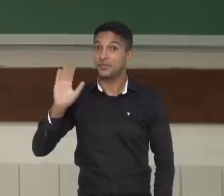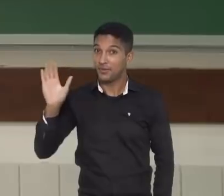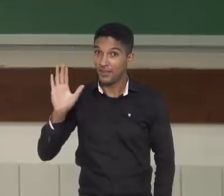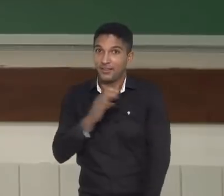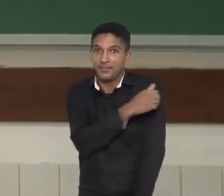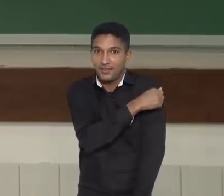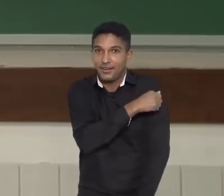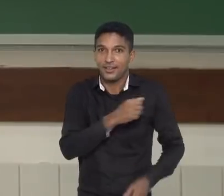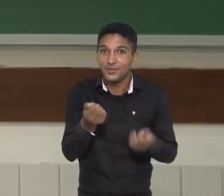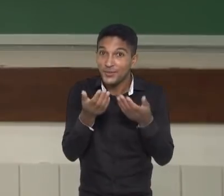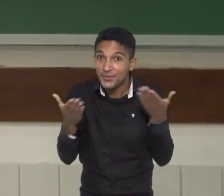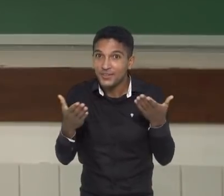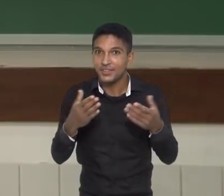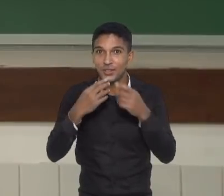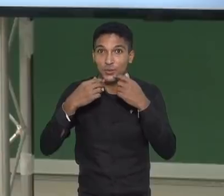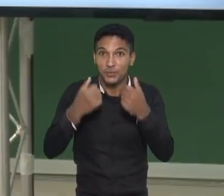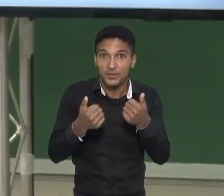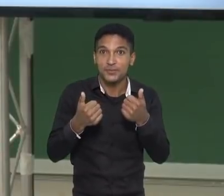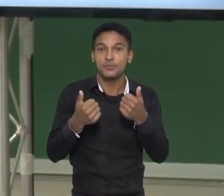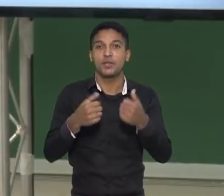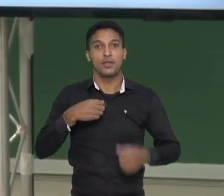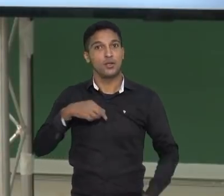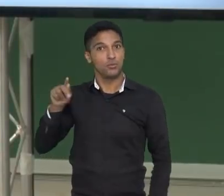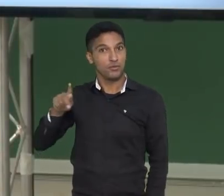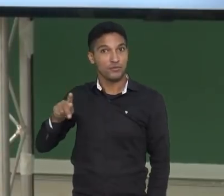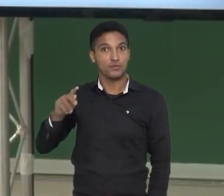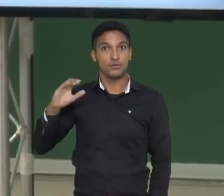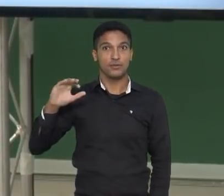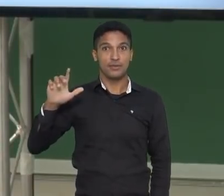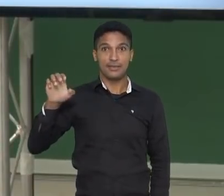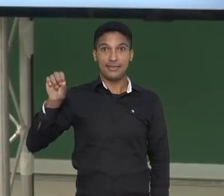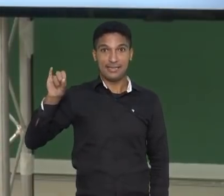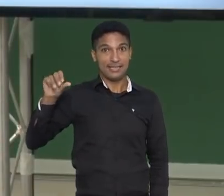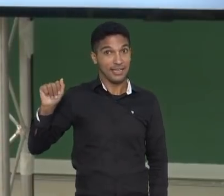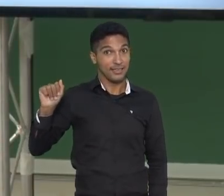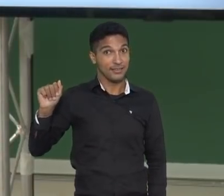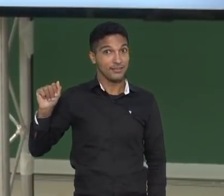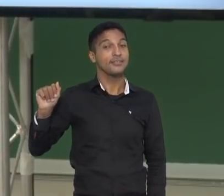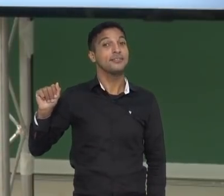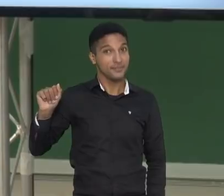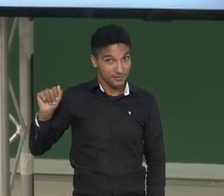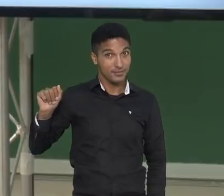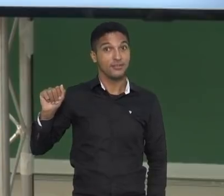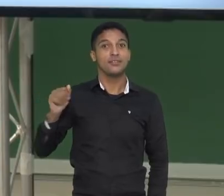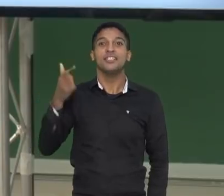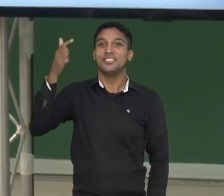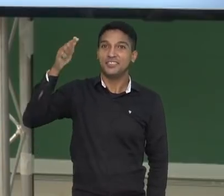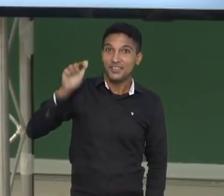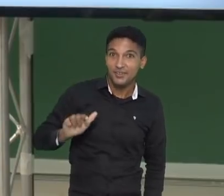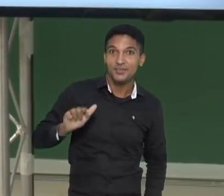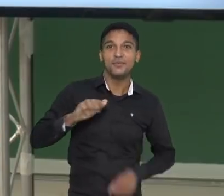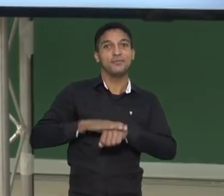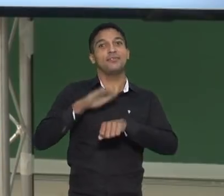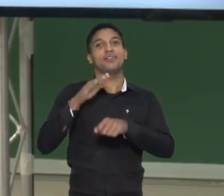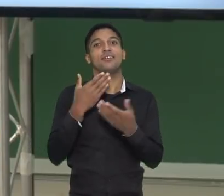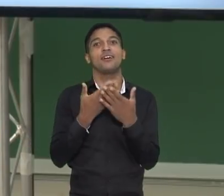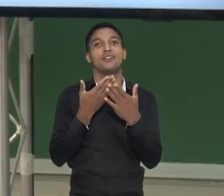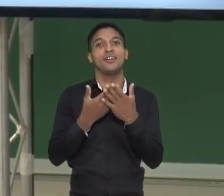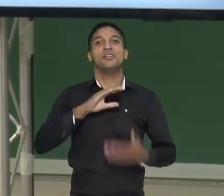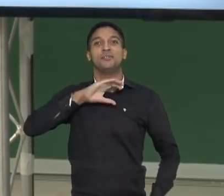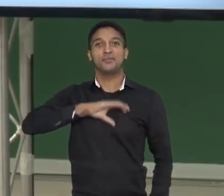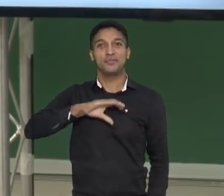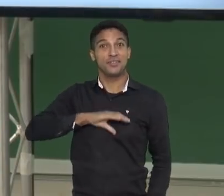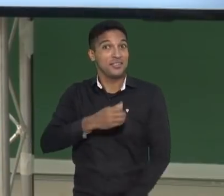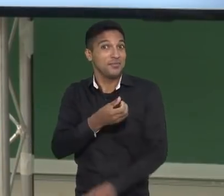Olá pessoal, tudo bem? Eu sou a professora Cléia da Rocha e nós estamos novamente com mais uma aula de português para